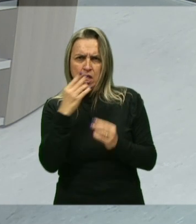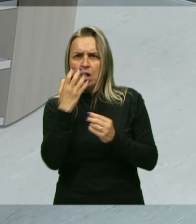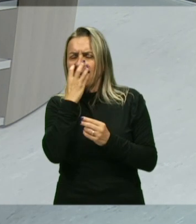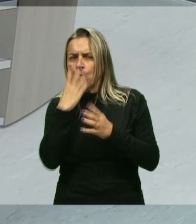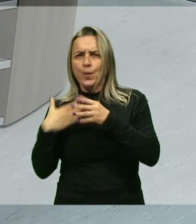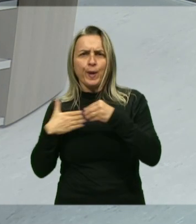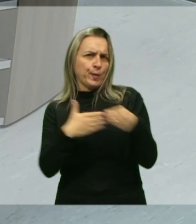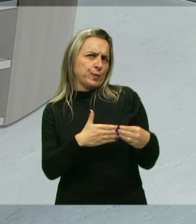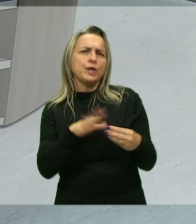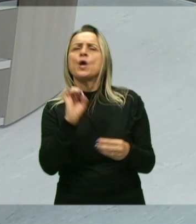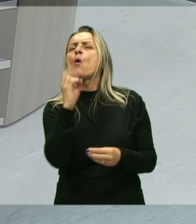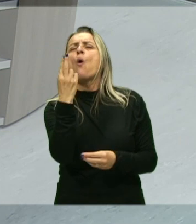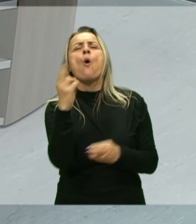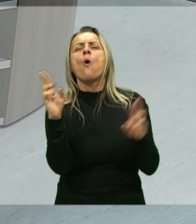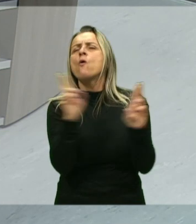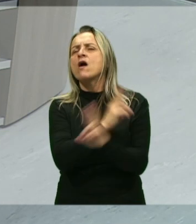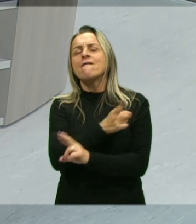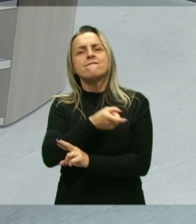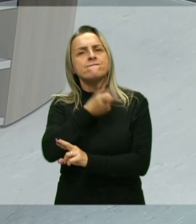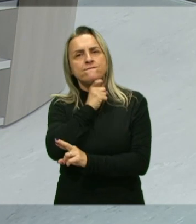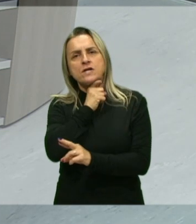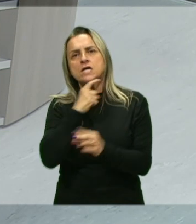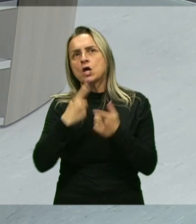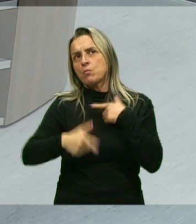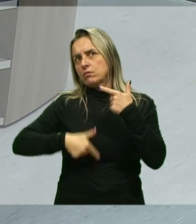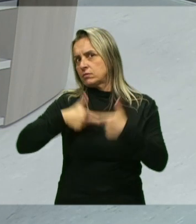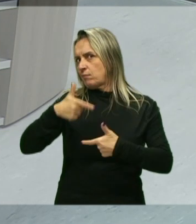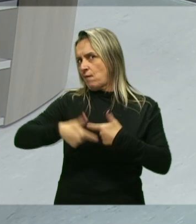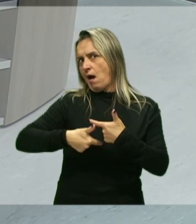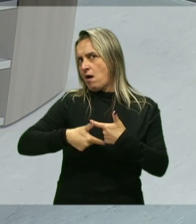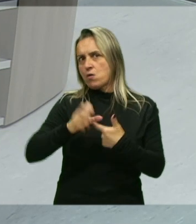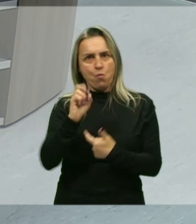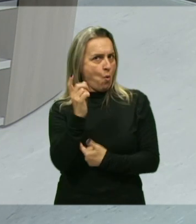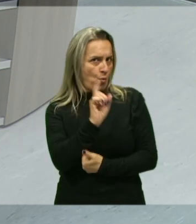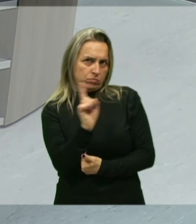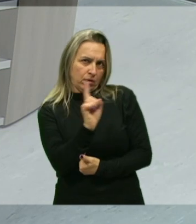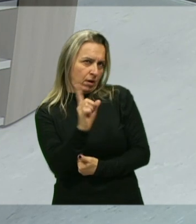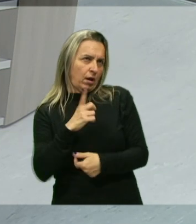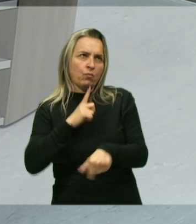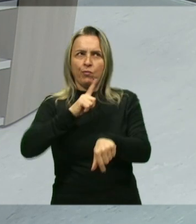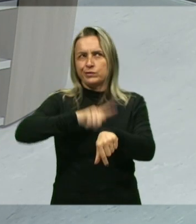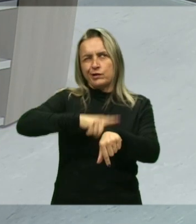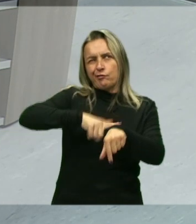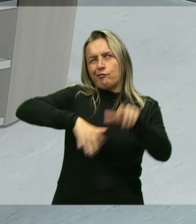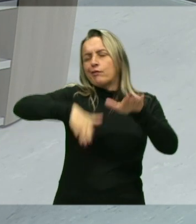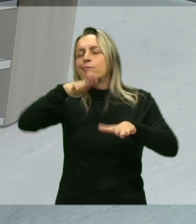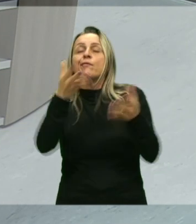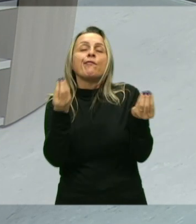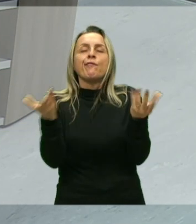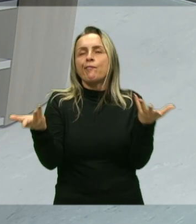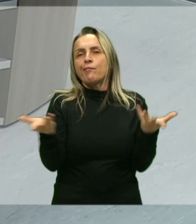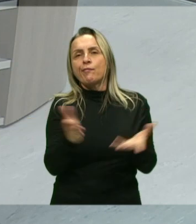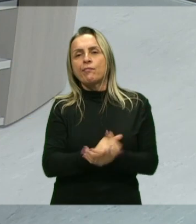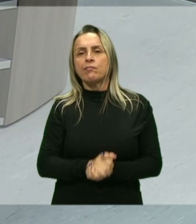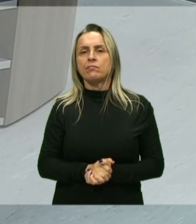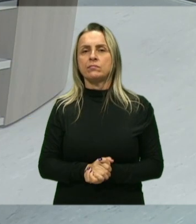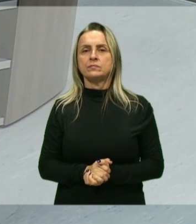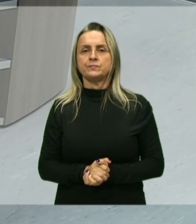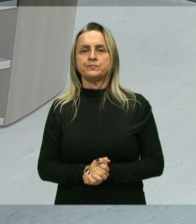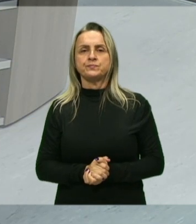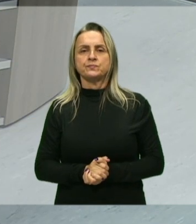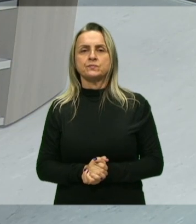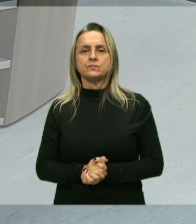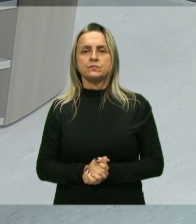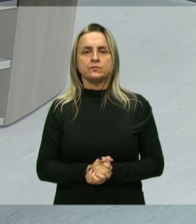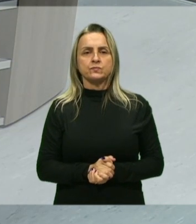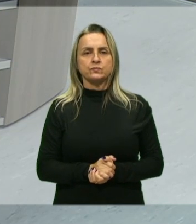porque tem toda essa questão do trabalho do cão-guia, ou não? Ou tem horas para cada coisa? Acho que o Roque responde melhor, vai